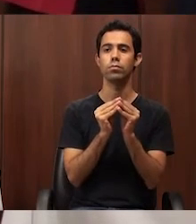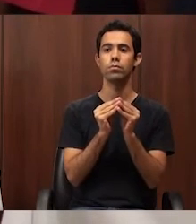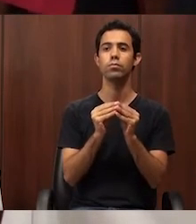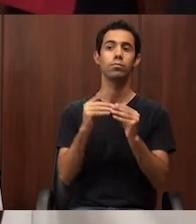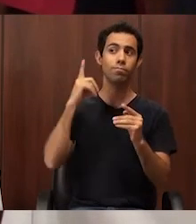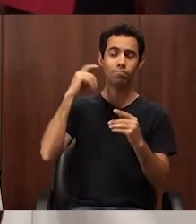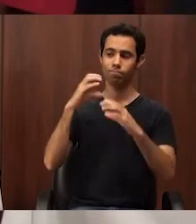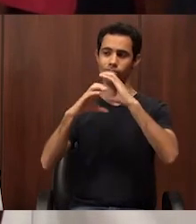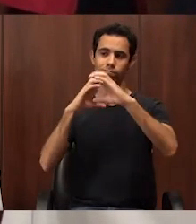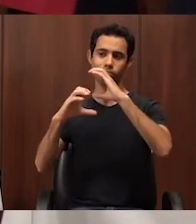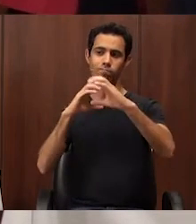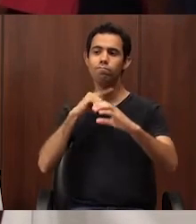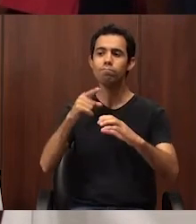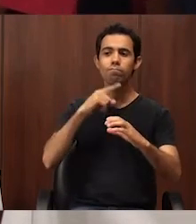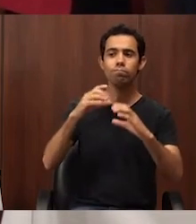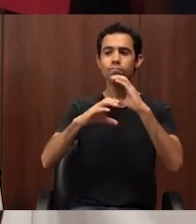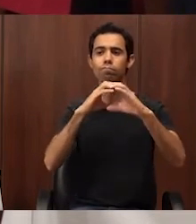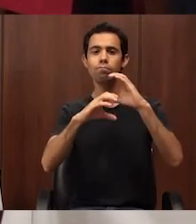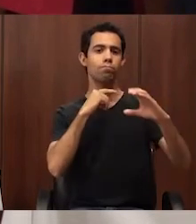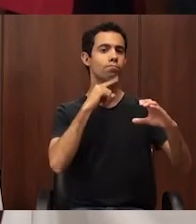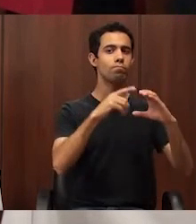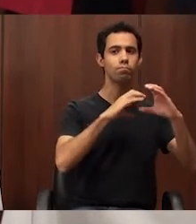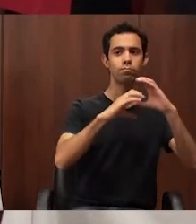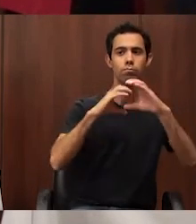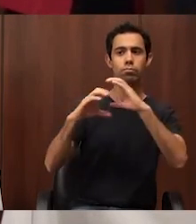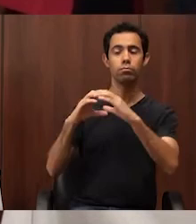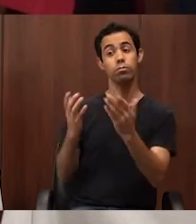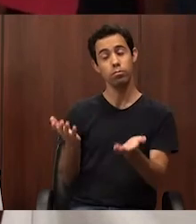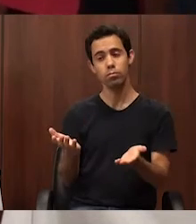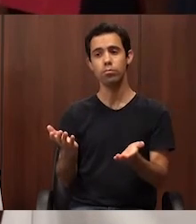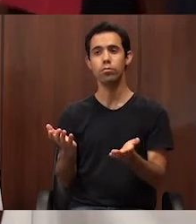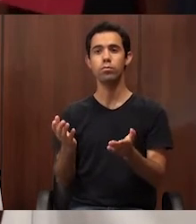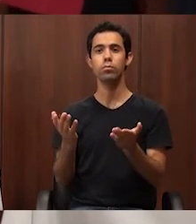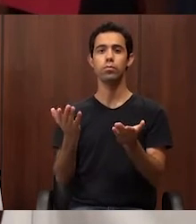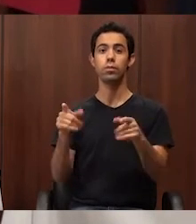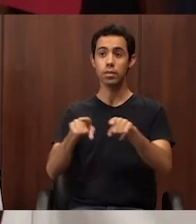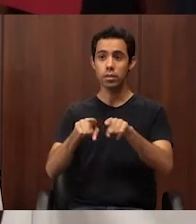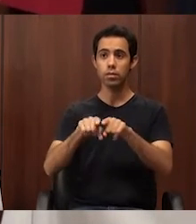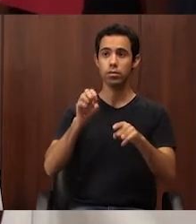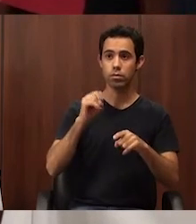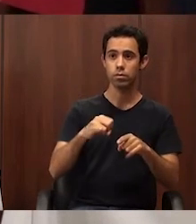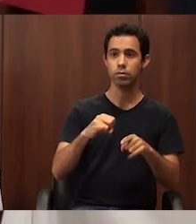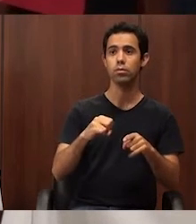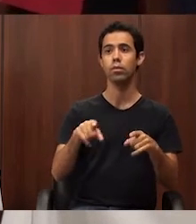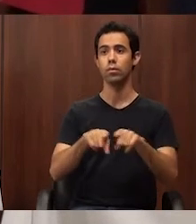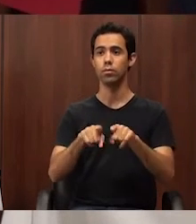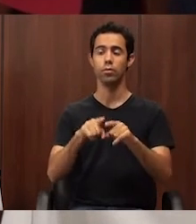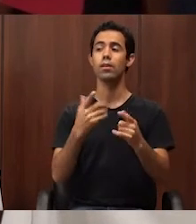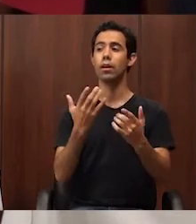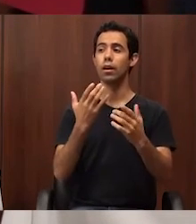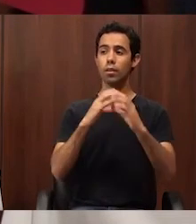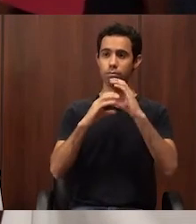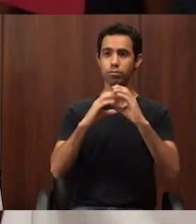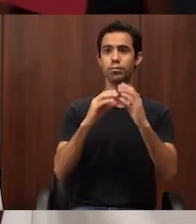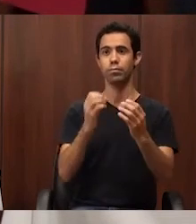ruído de comunicação, a gente não está percebendo isso porque a gente está tentando acessar. Bom, então, se a gente criasse esse canal, será que a gente não